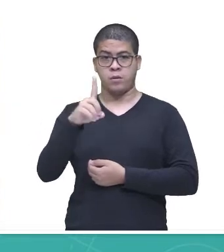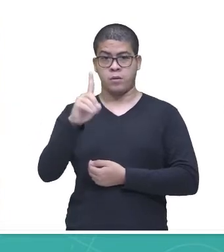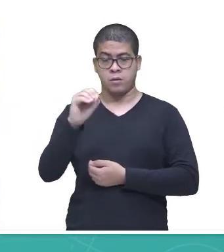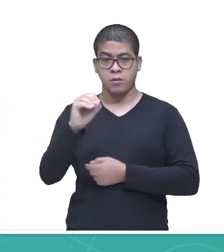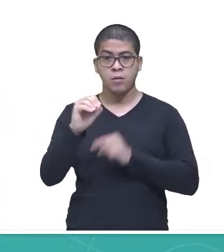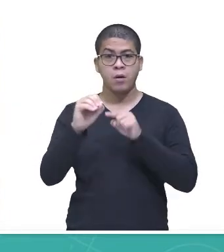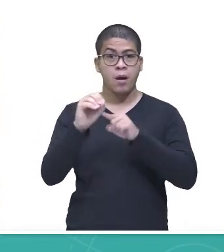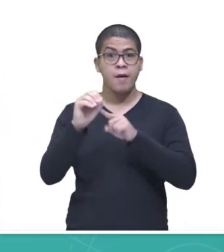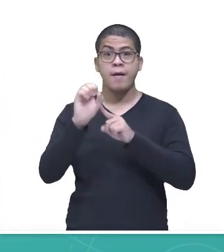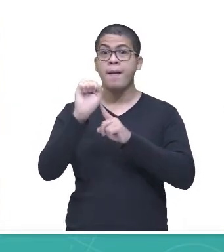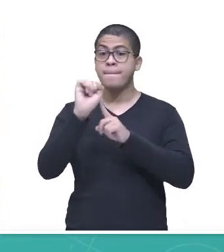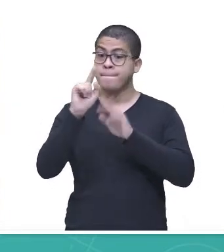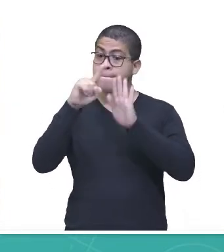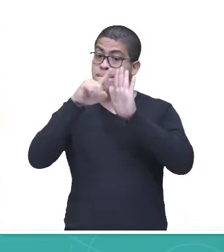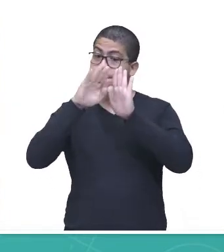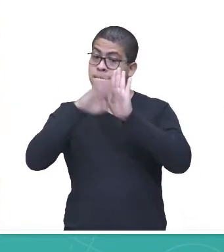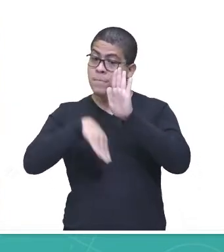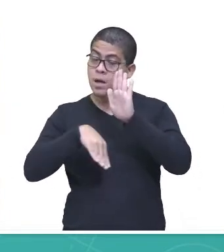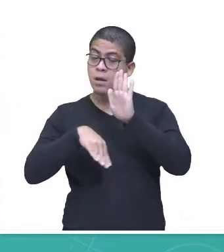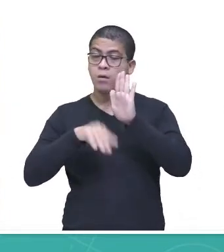o subtraendo.